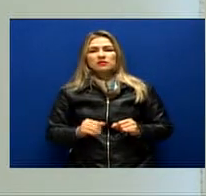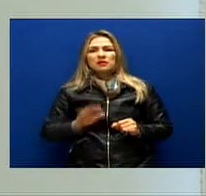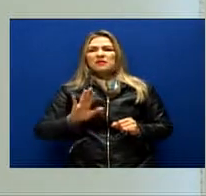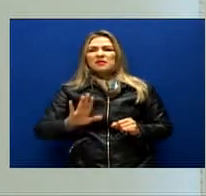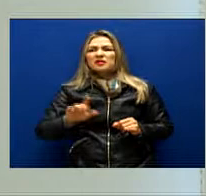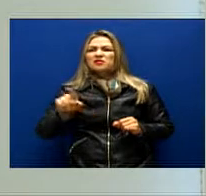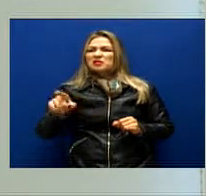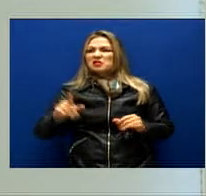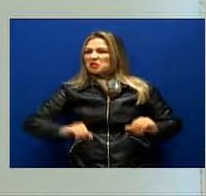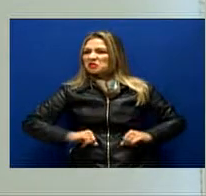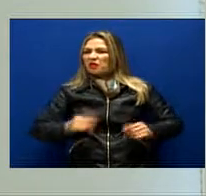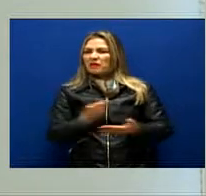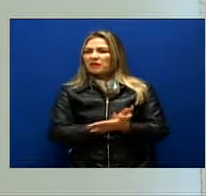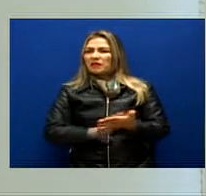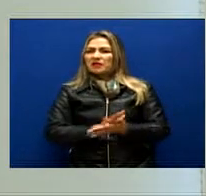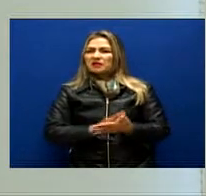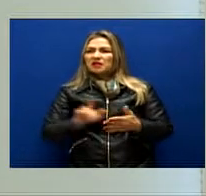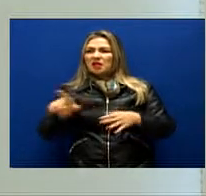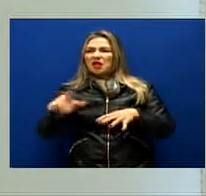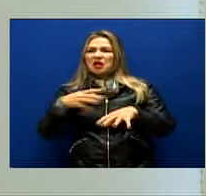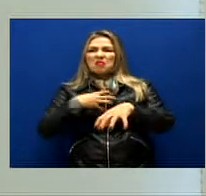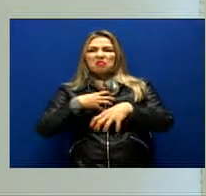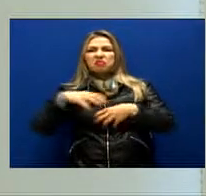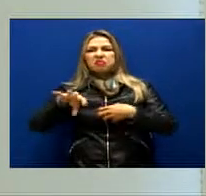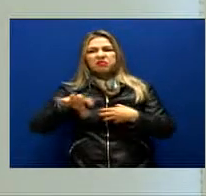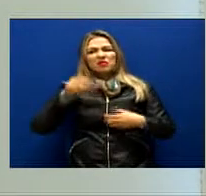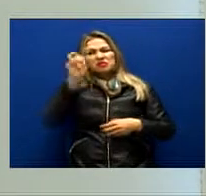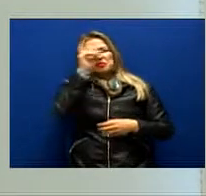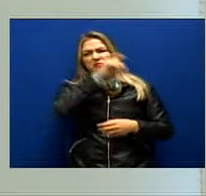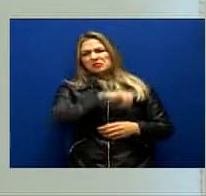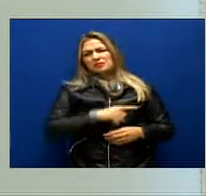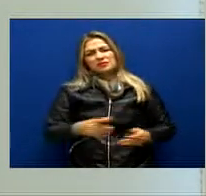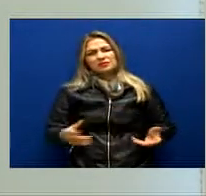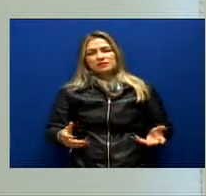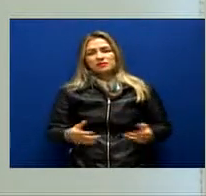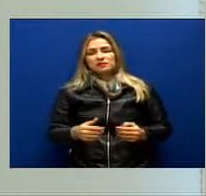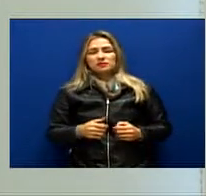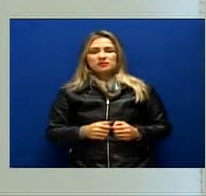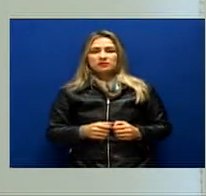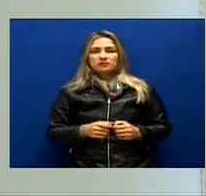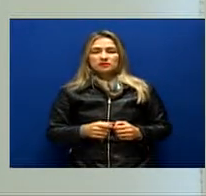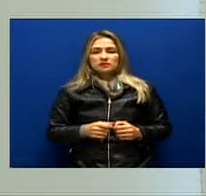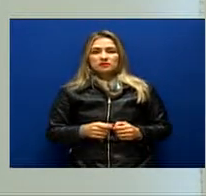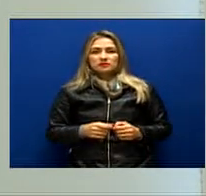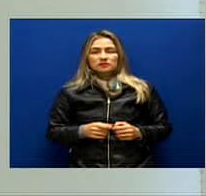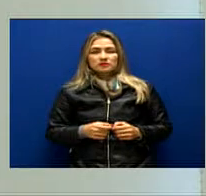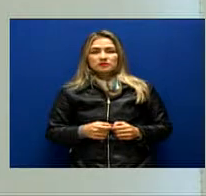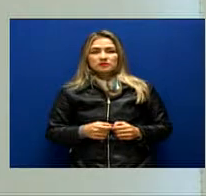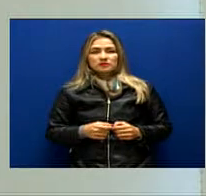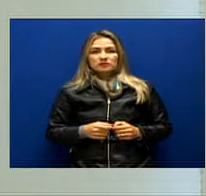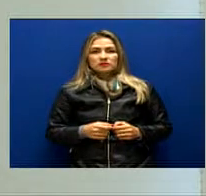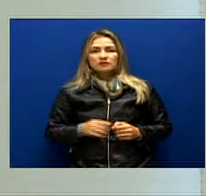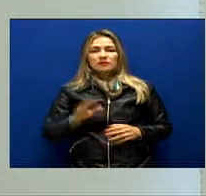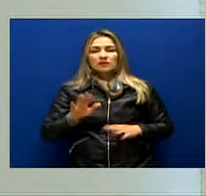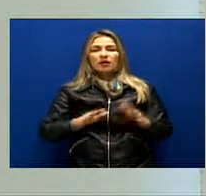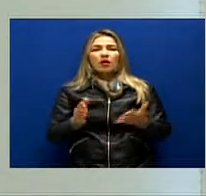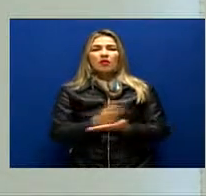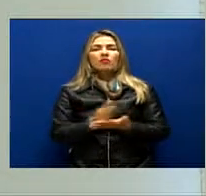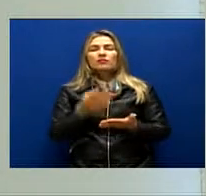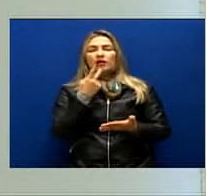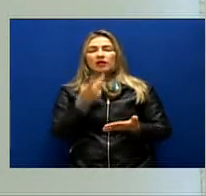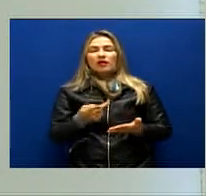Vossa Excelência só saberá a dor um dia se passar por aquilo. Quando Vossa Excelência fala assim, eu não sou